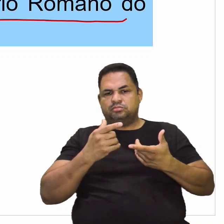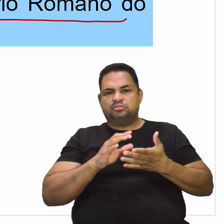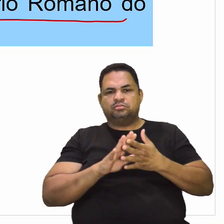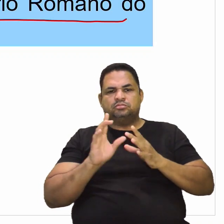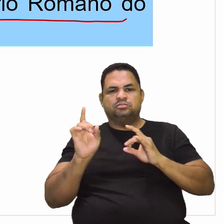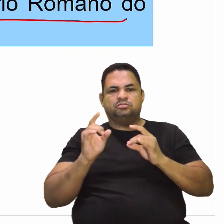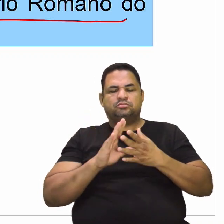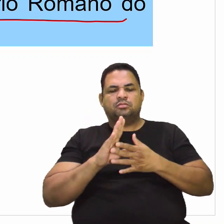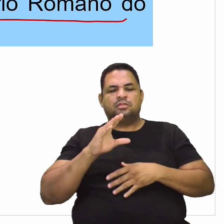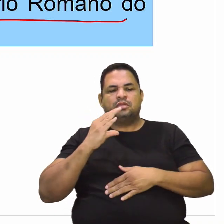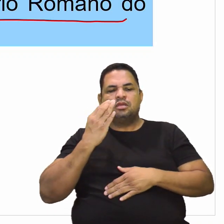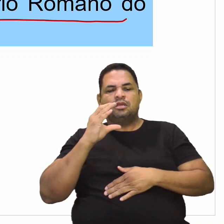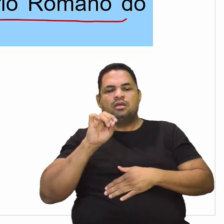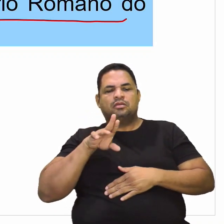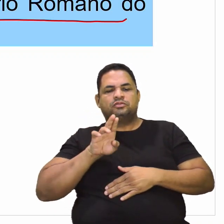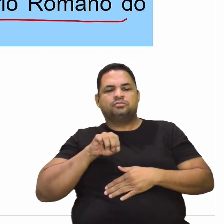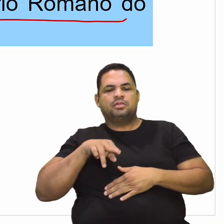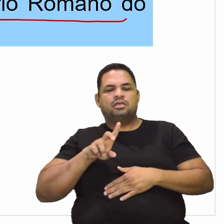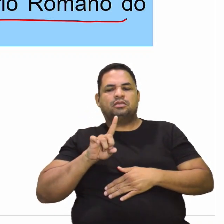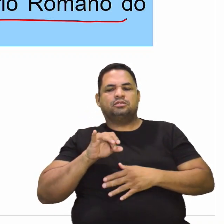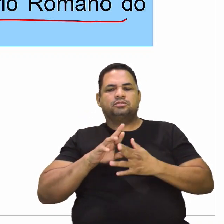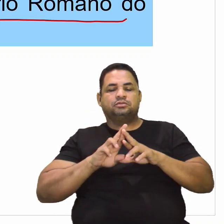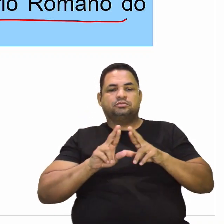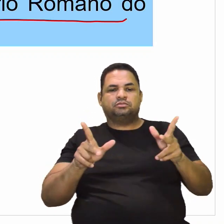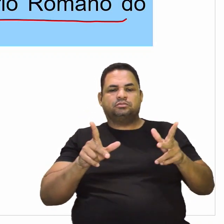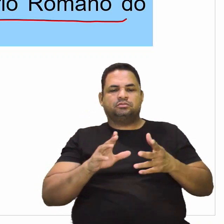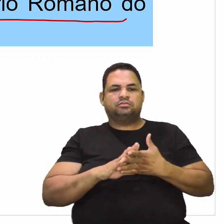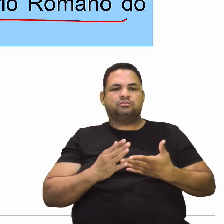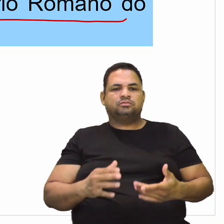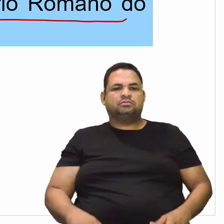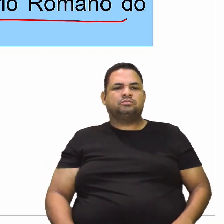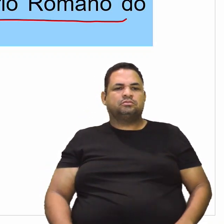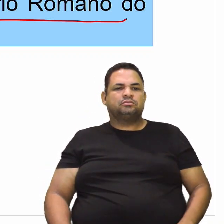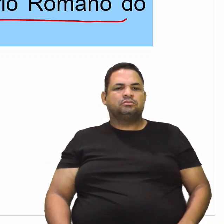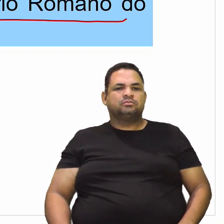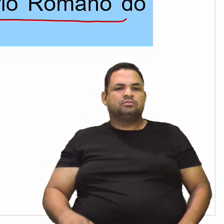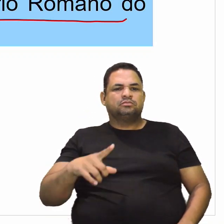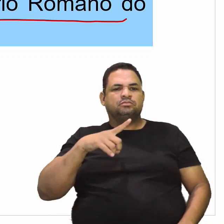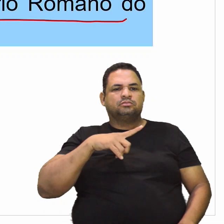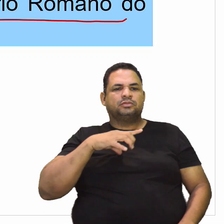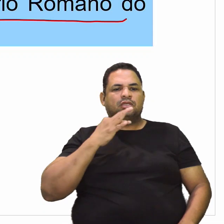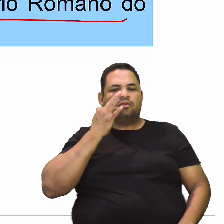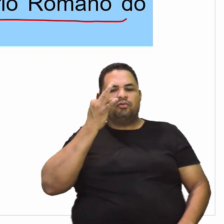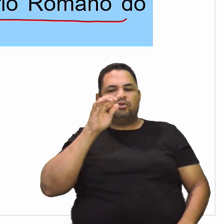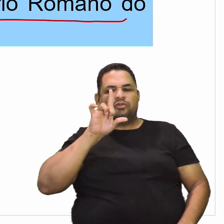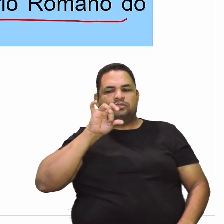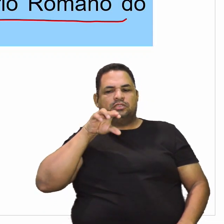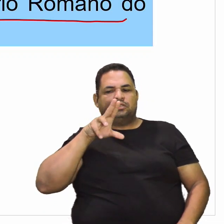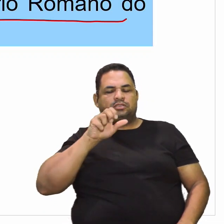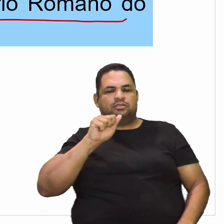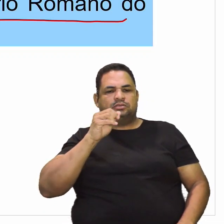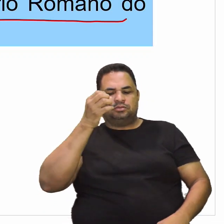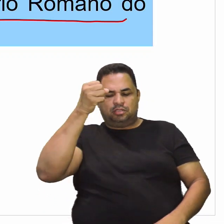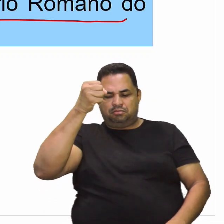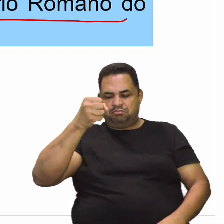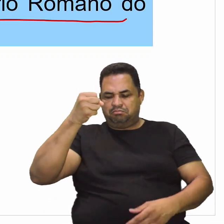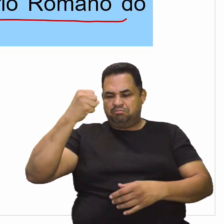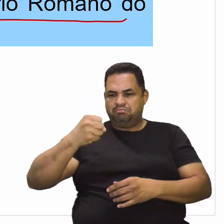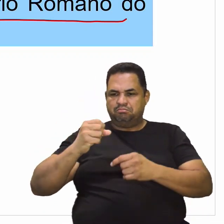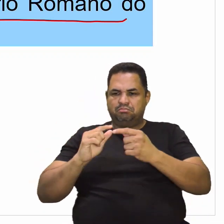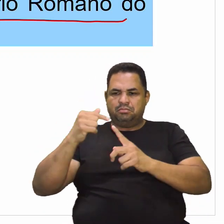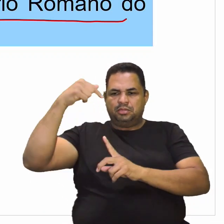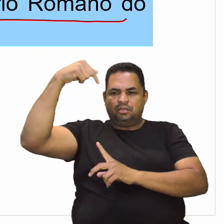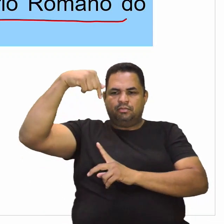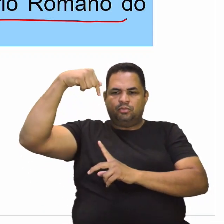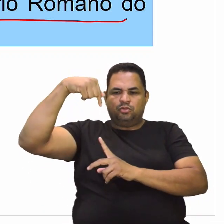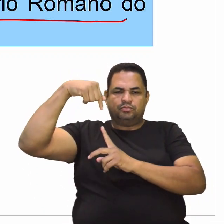Carlos Magno já vai ser diferente. Em vez de ele ostentar a flor de lis aqui na ponta do cetro